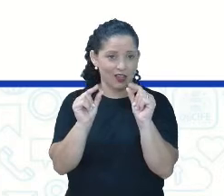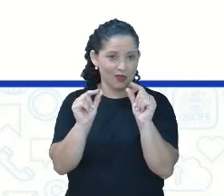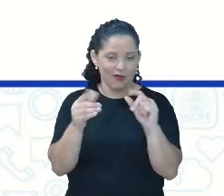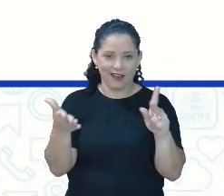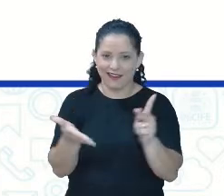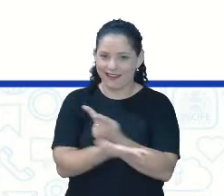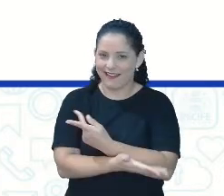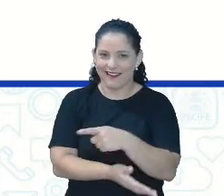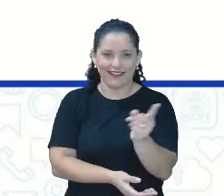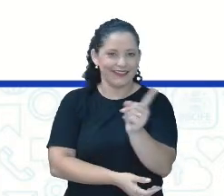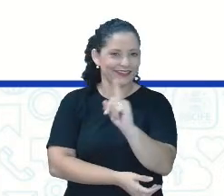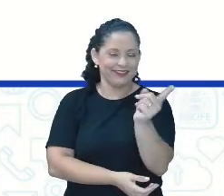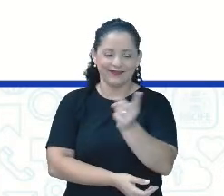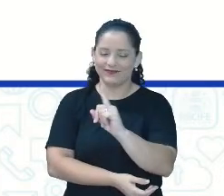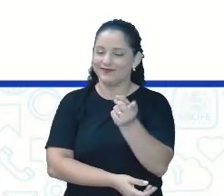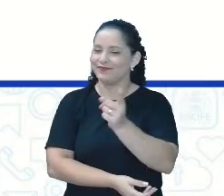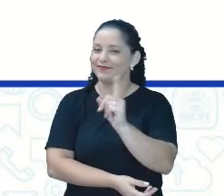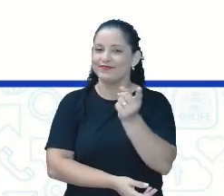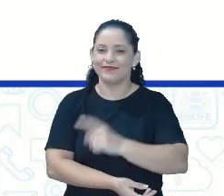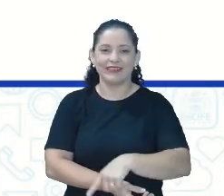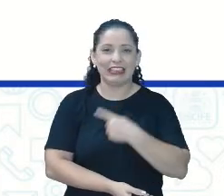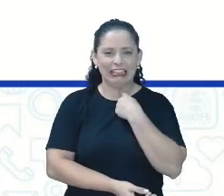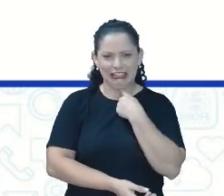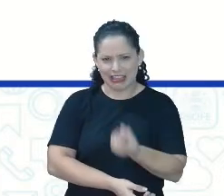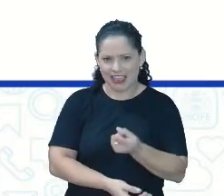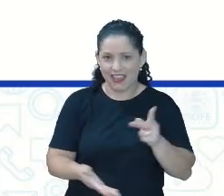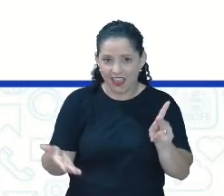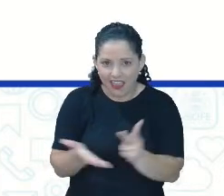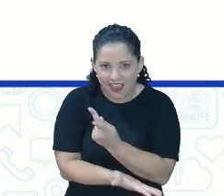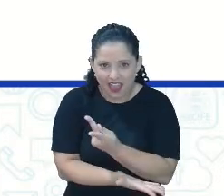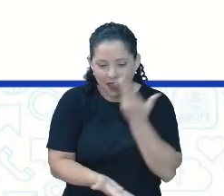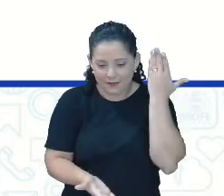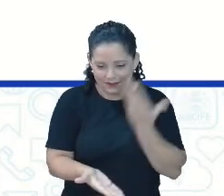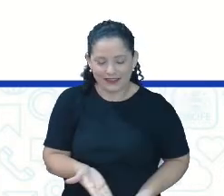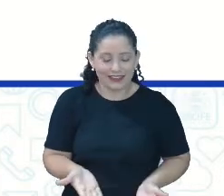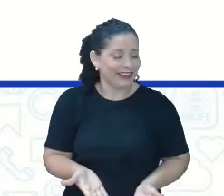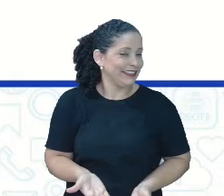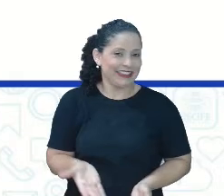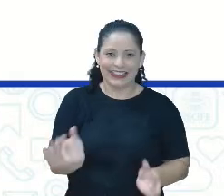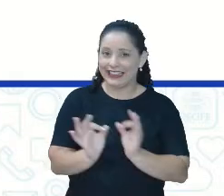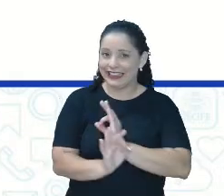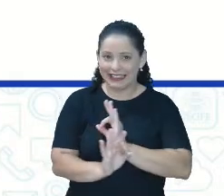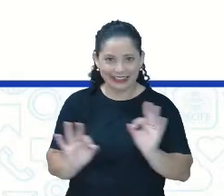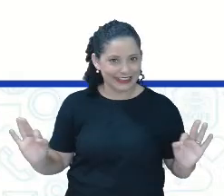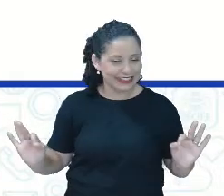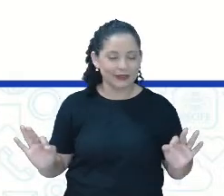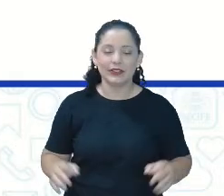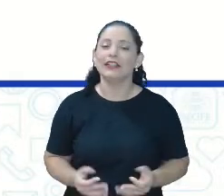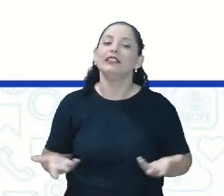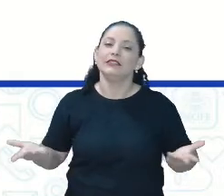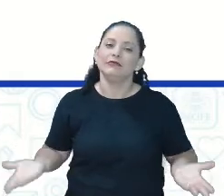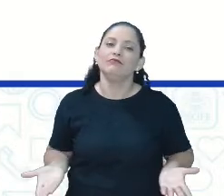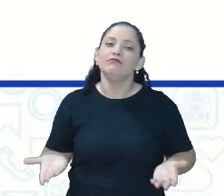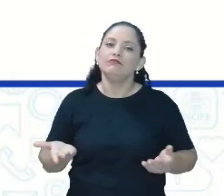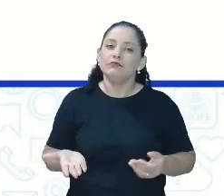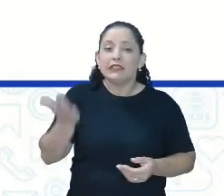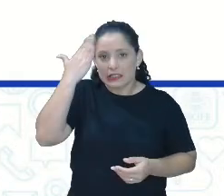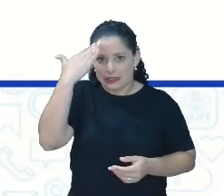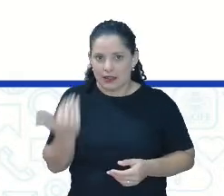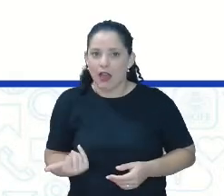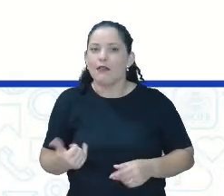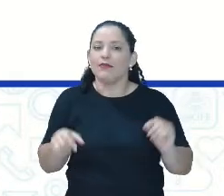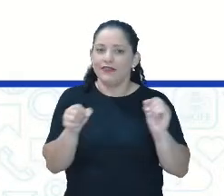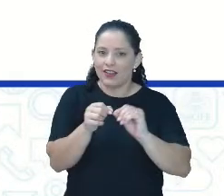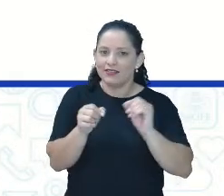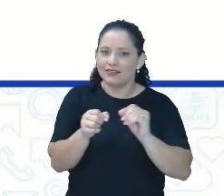ninguém erra quando se trata de dinheiro, né? Ninguém quer ficar no prejuízo, então todo mundo sabe aí como essas operações. Eu